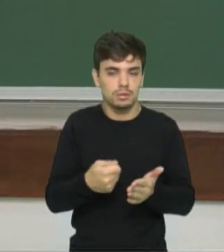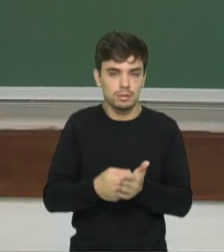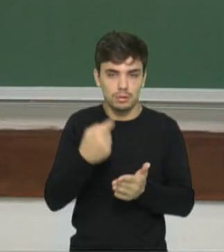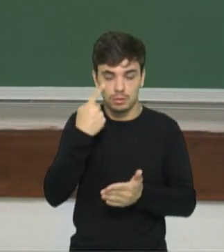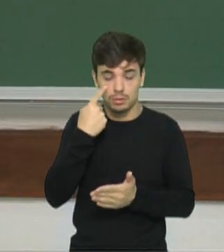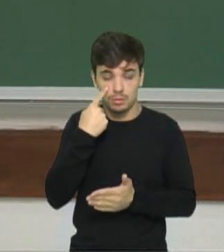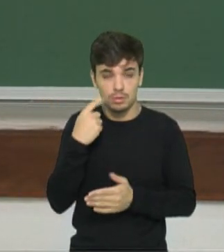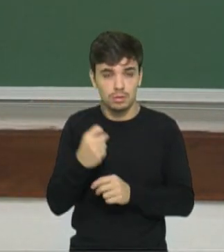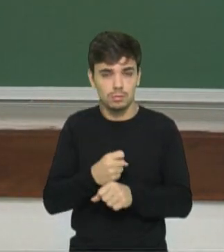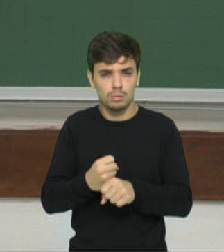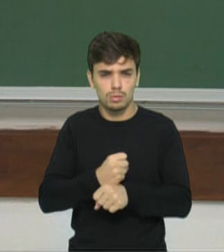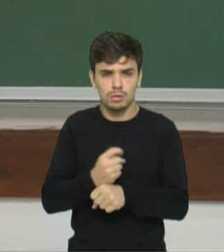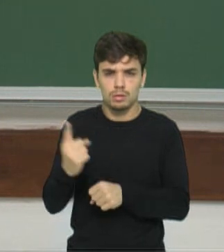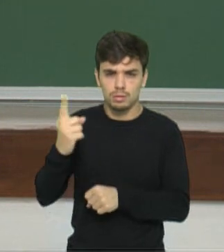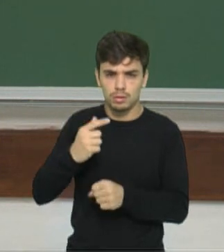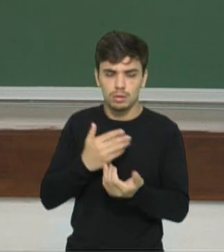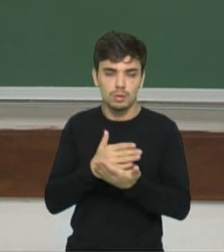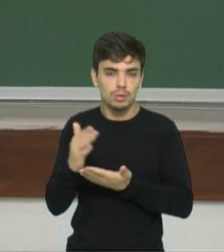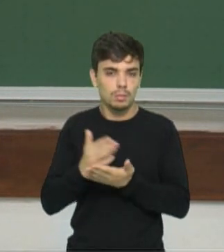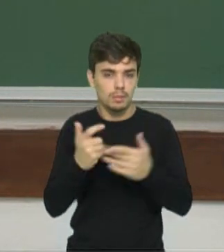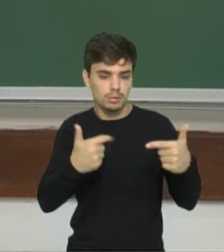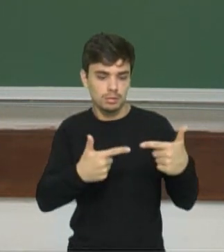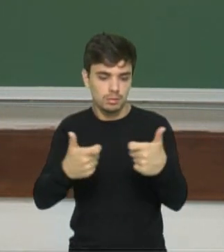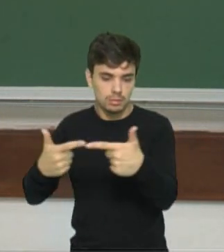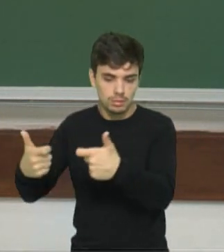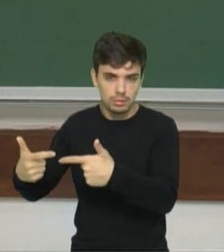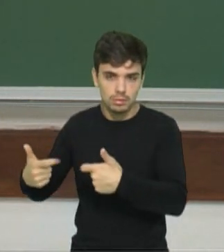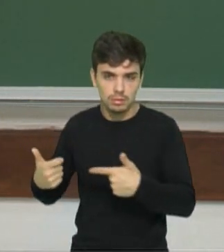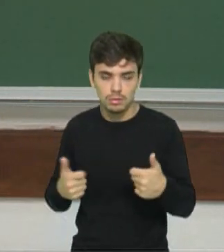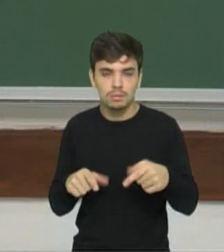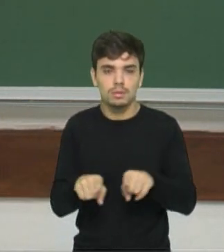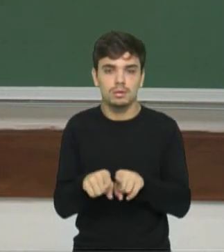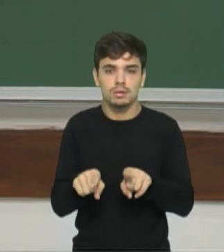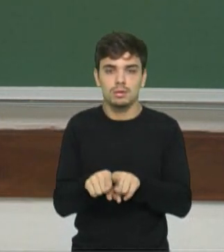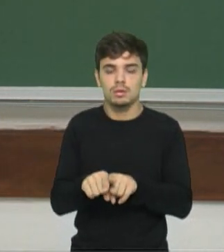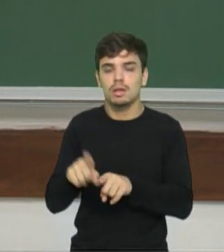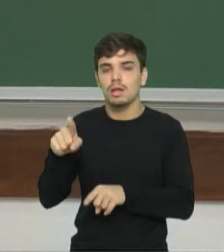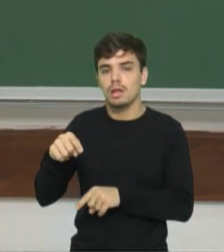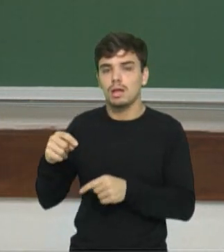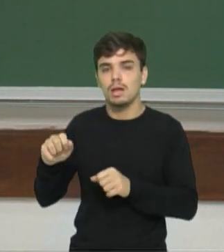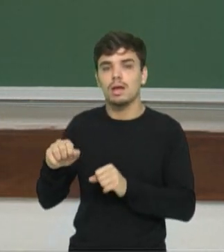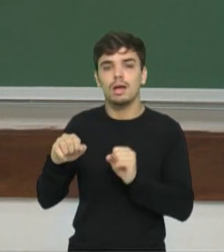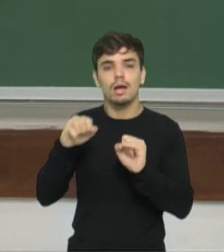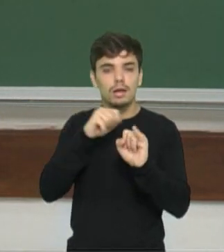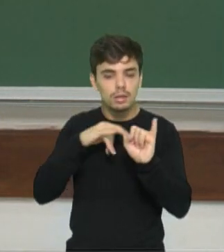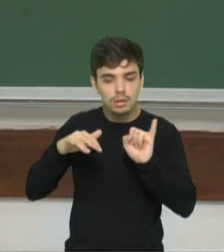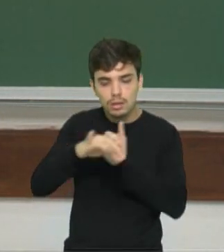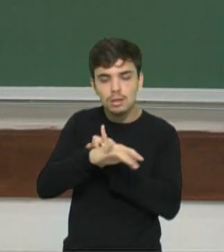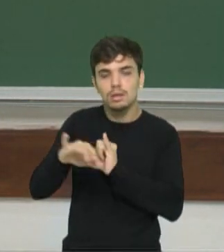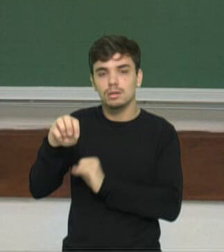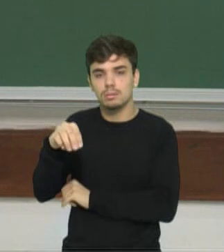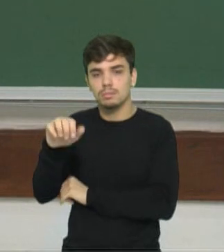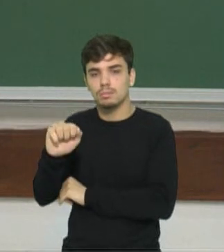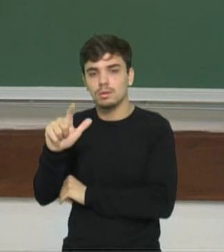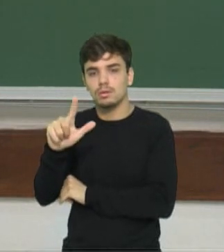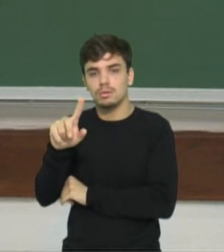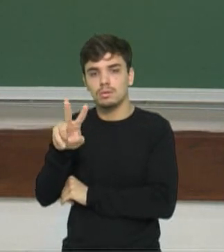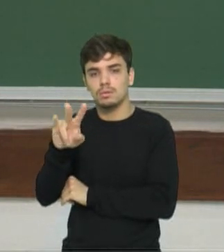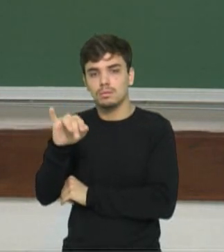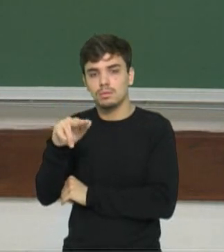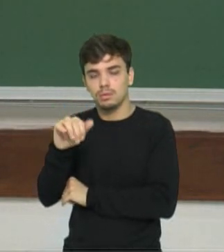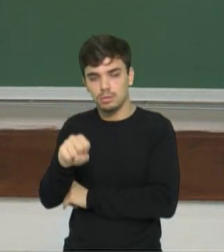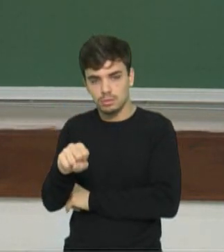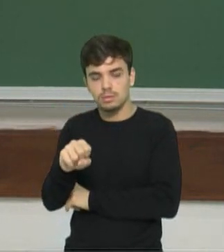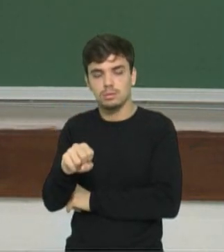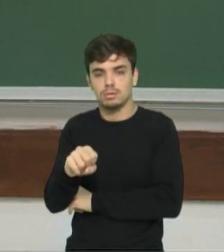argentino entrou em uma guerra pela posse das Ilhas Malvinas. As Ilhas Malvinas são ilhas localizadas aqui na América do Sul, porém